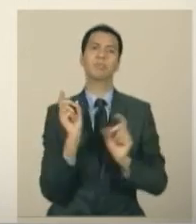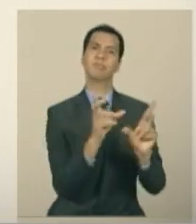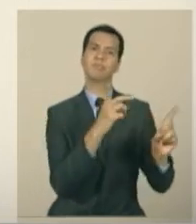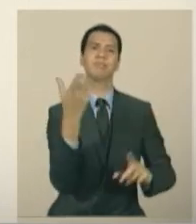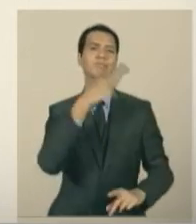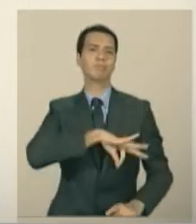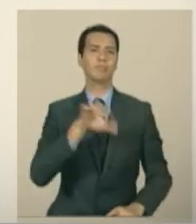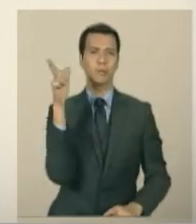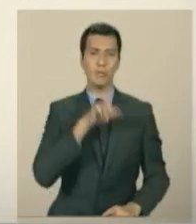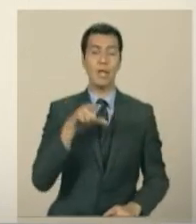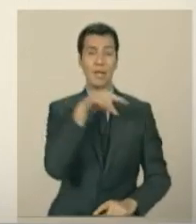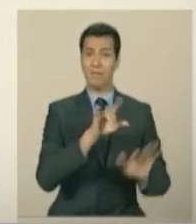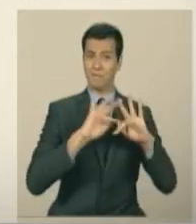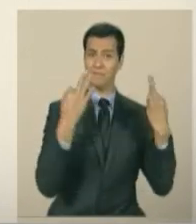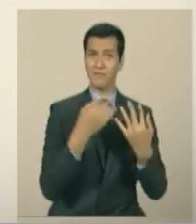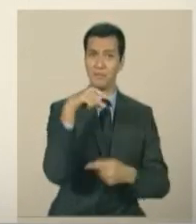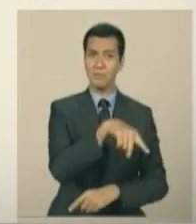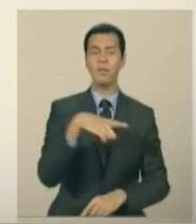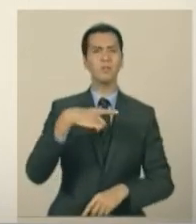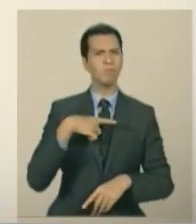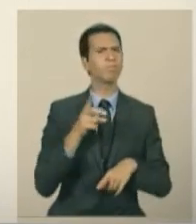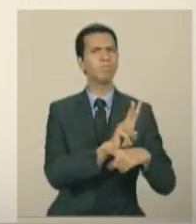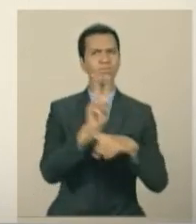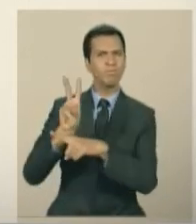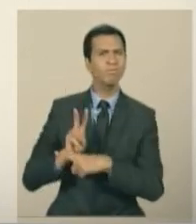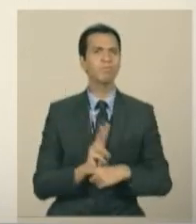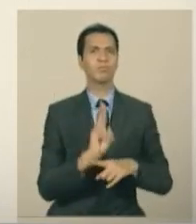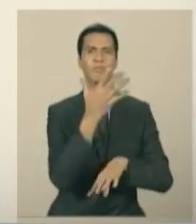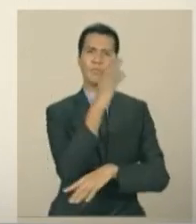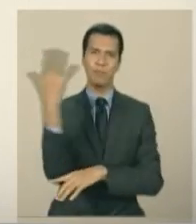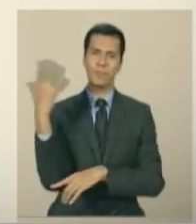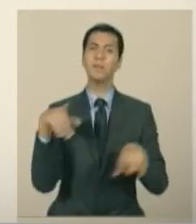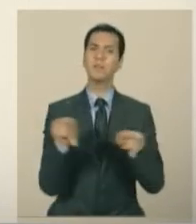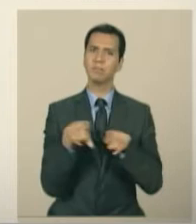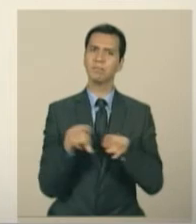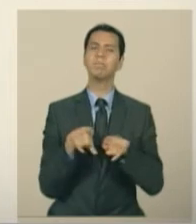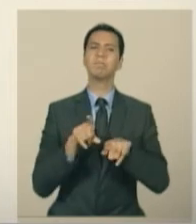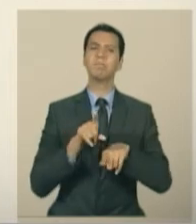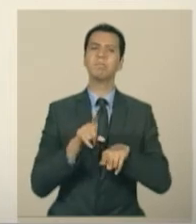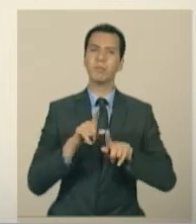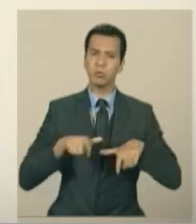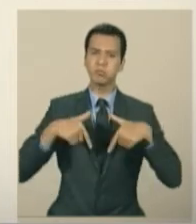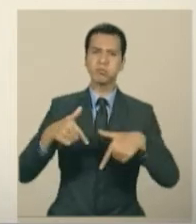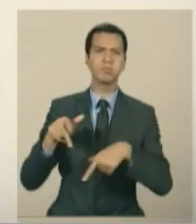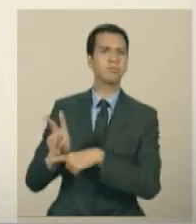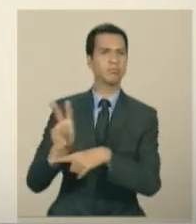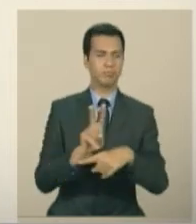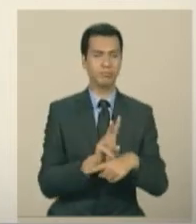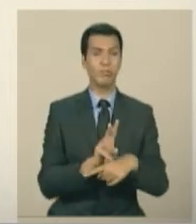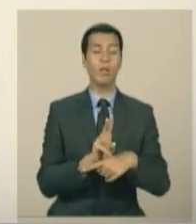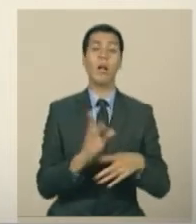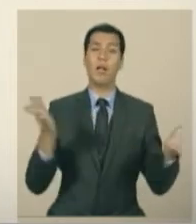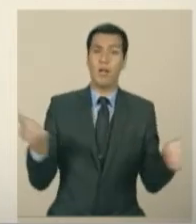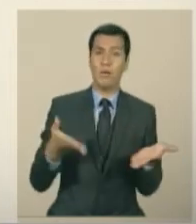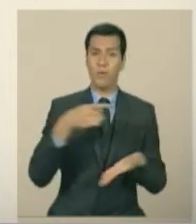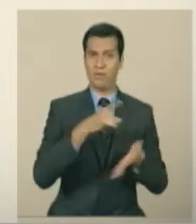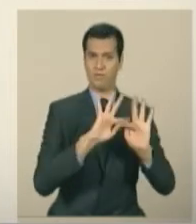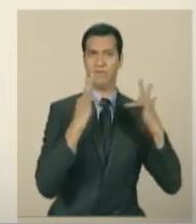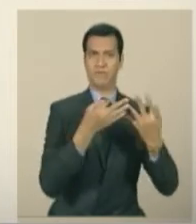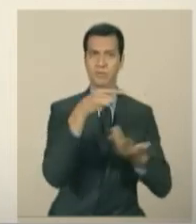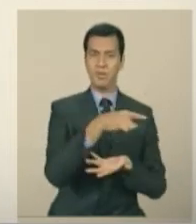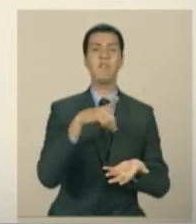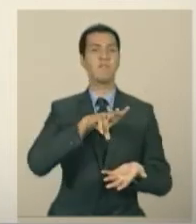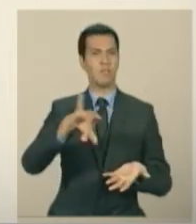são as maiores defensoras da nossa Amazônia o extrativismo vai assinar um compromisso de preservação da floresta